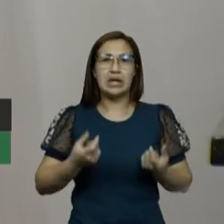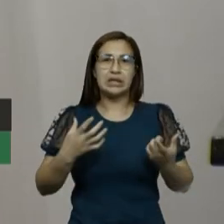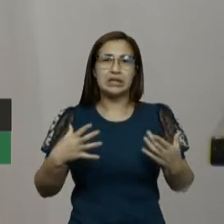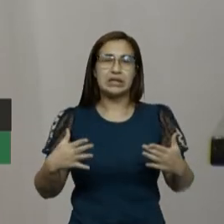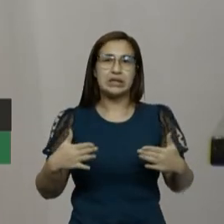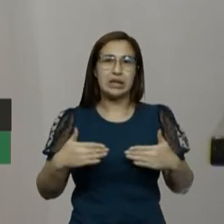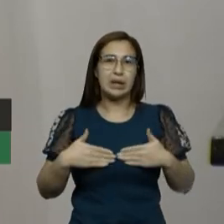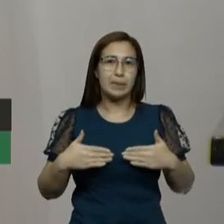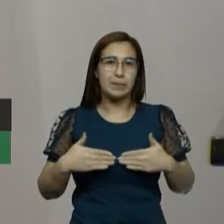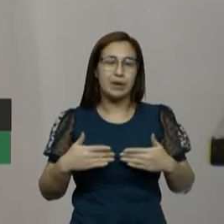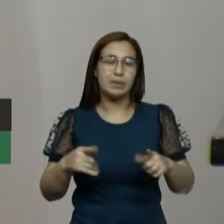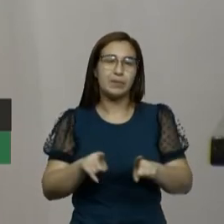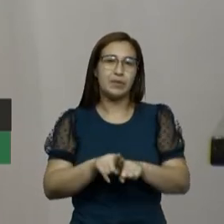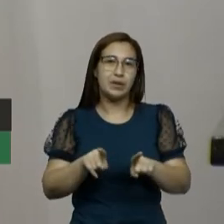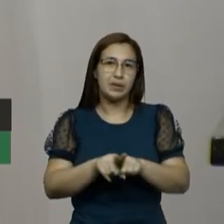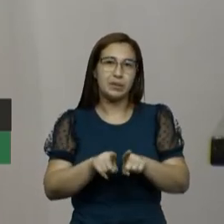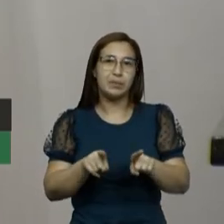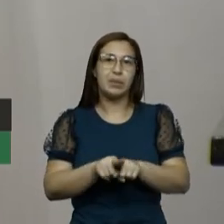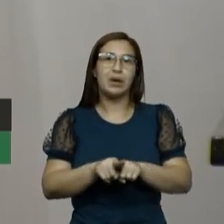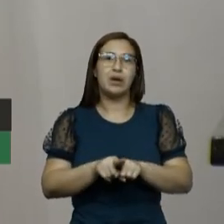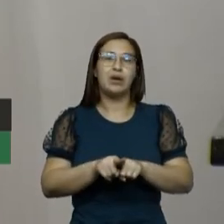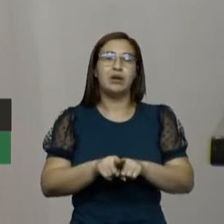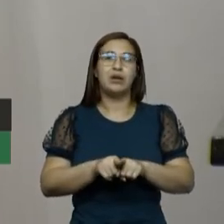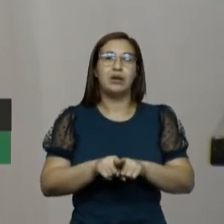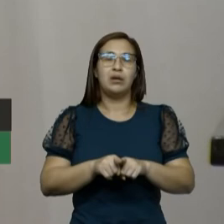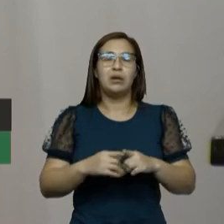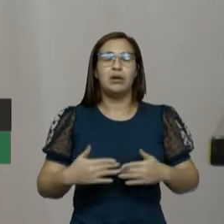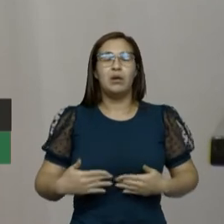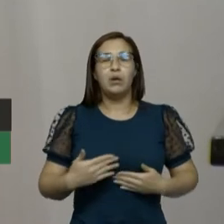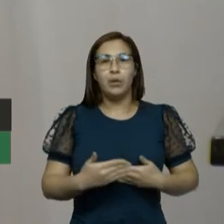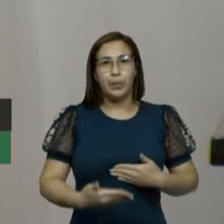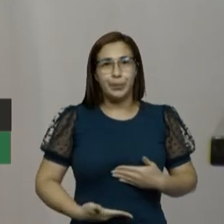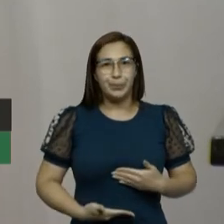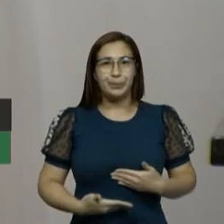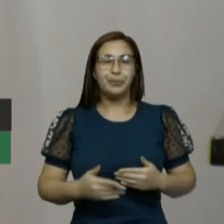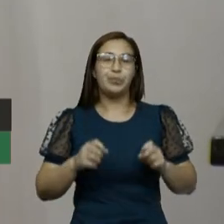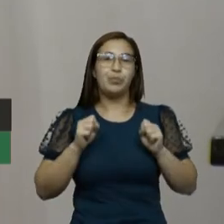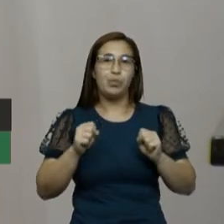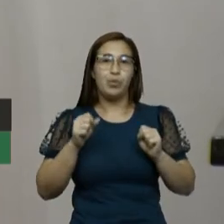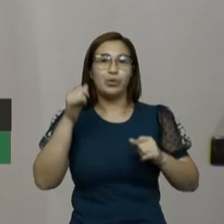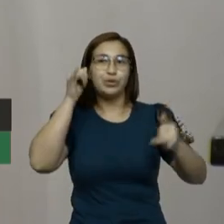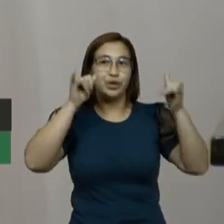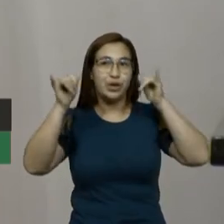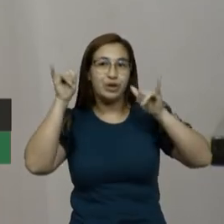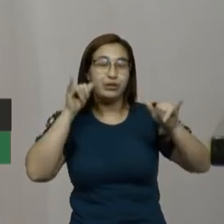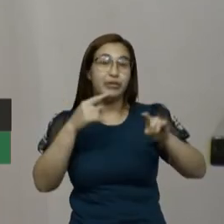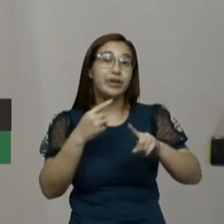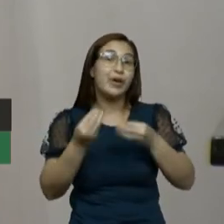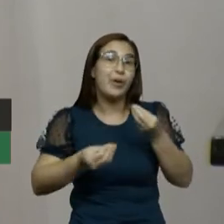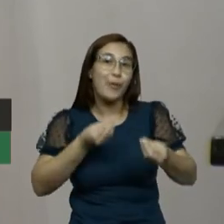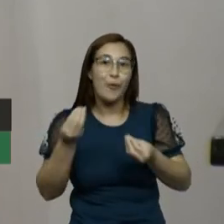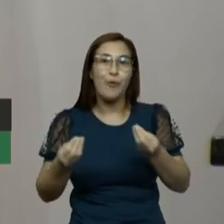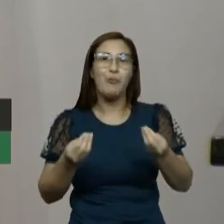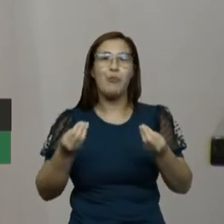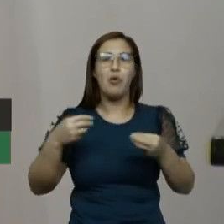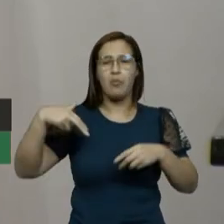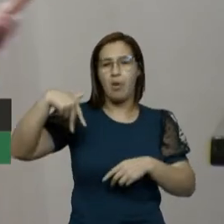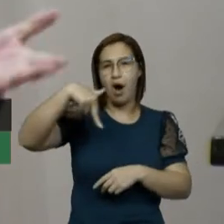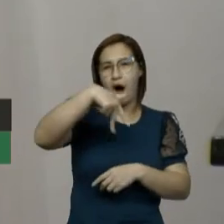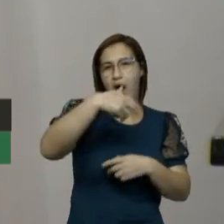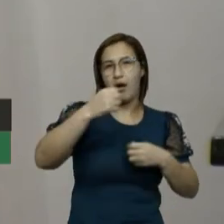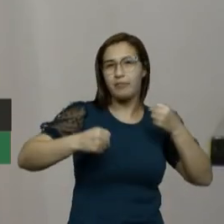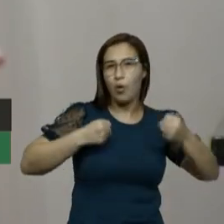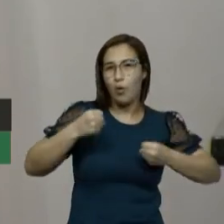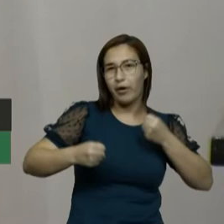e tantas outras doenças que possam ser prevenidas através de uma atividade física semanal, durante